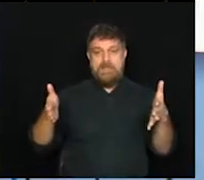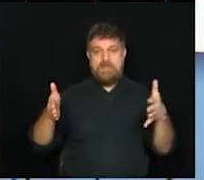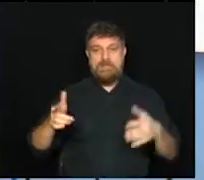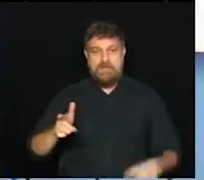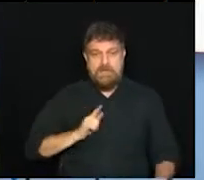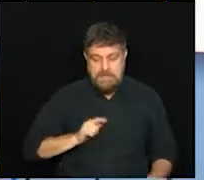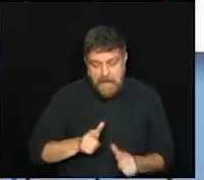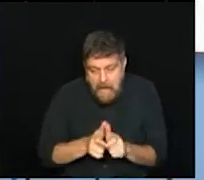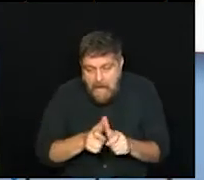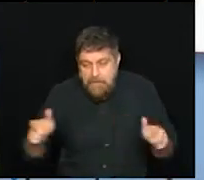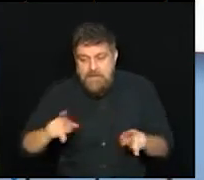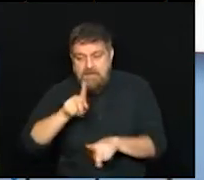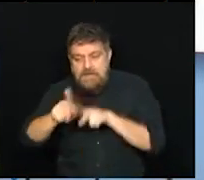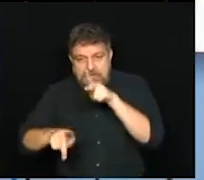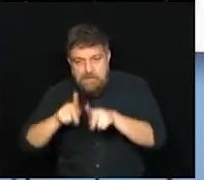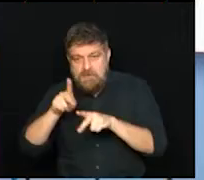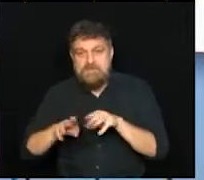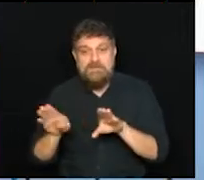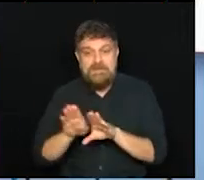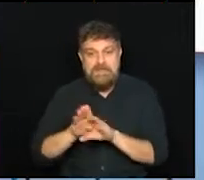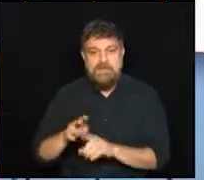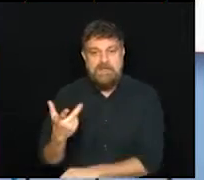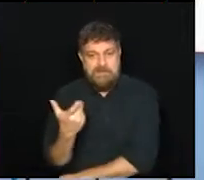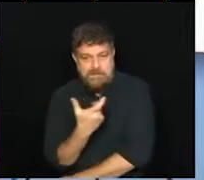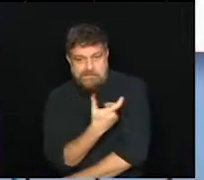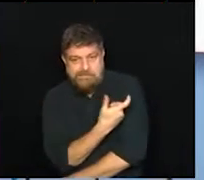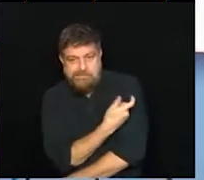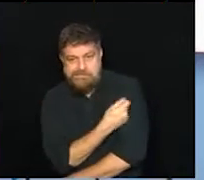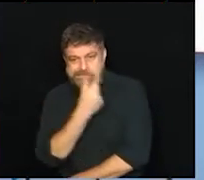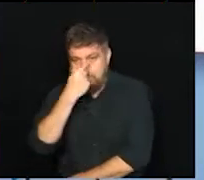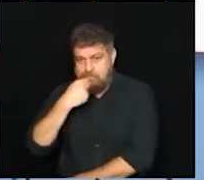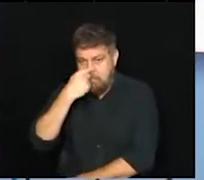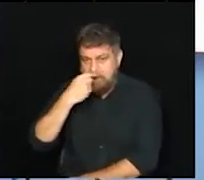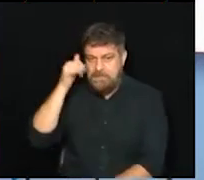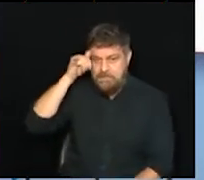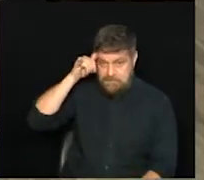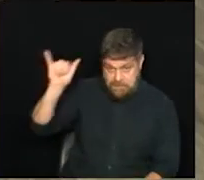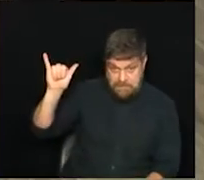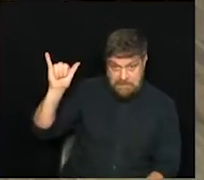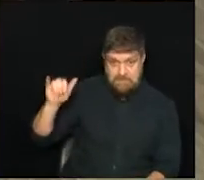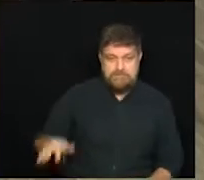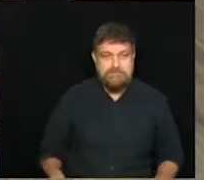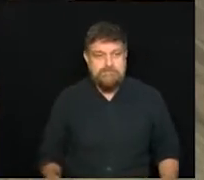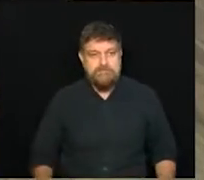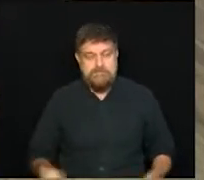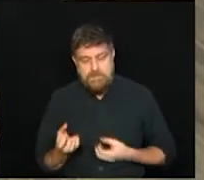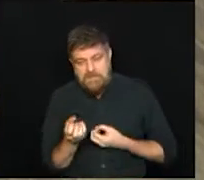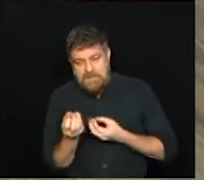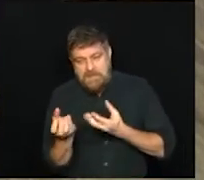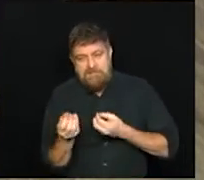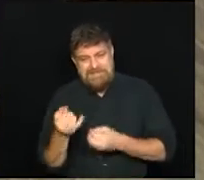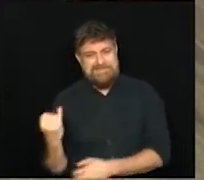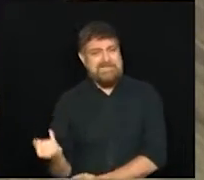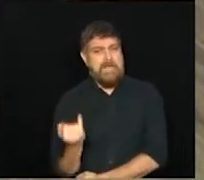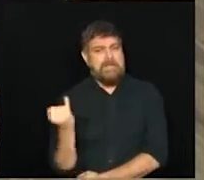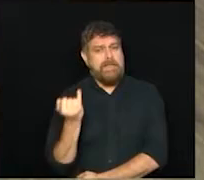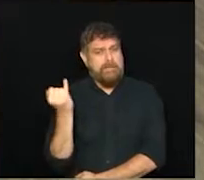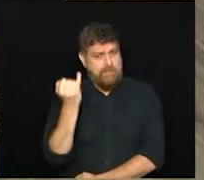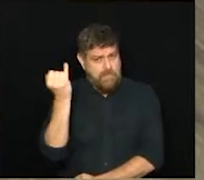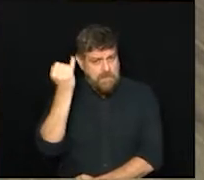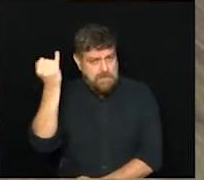grande parte da população também se imunize contra a influenza. Informações importantes